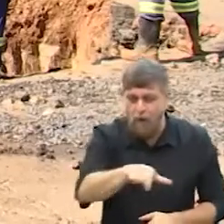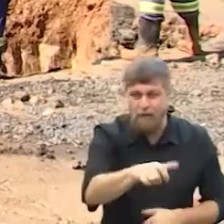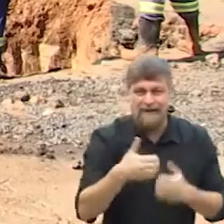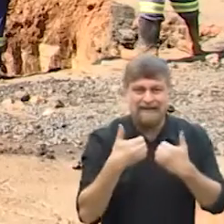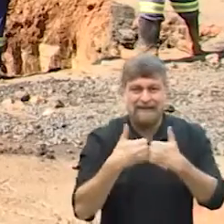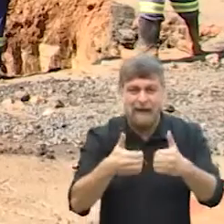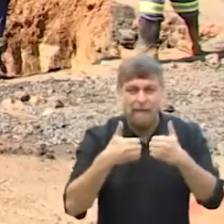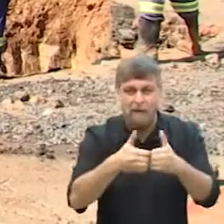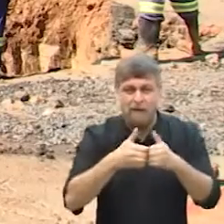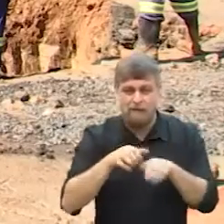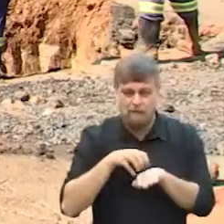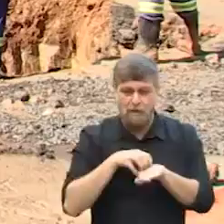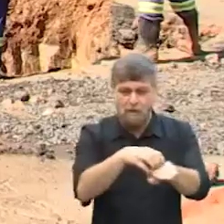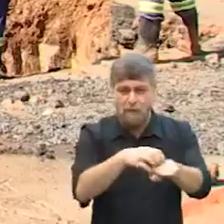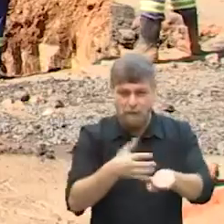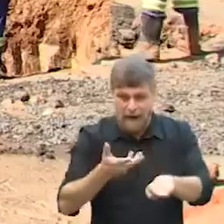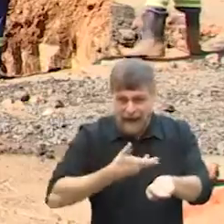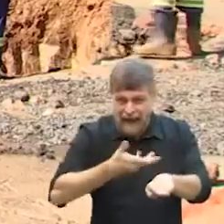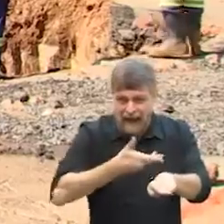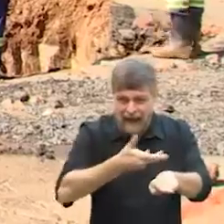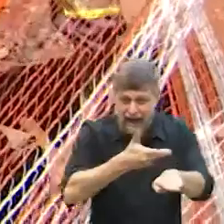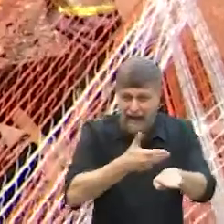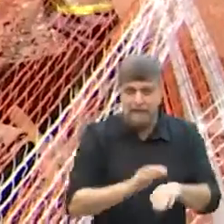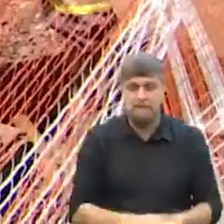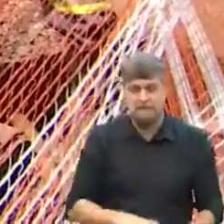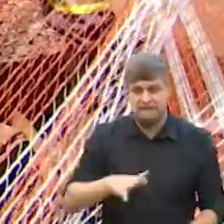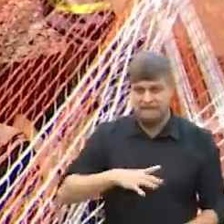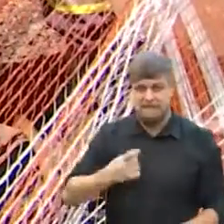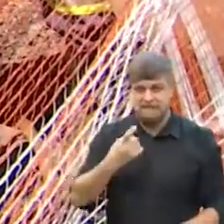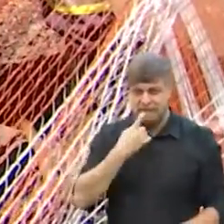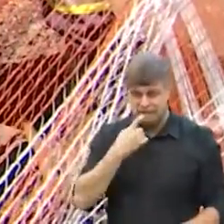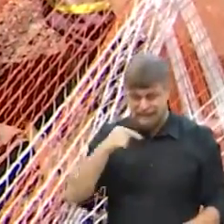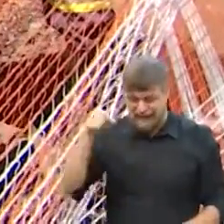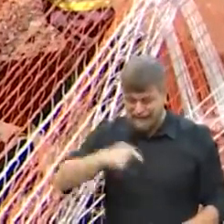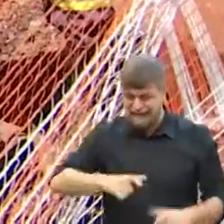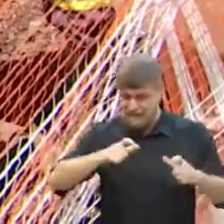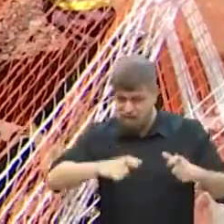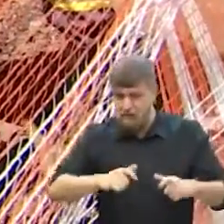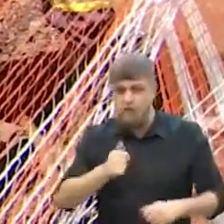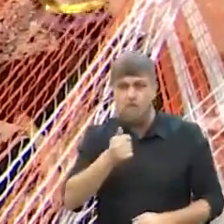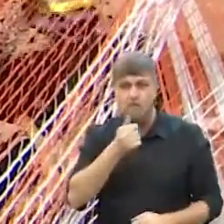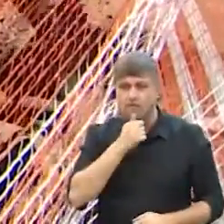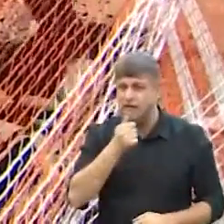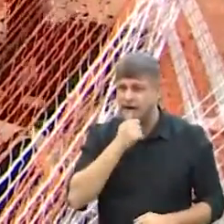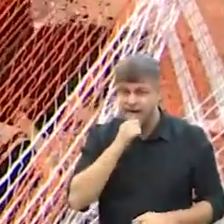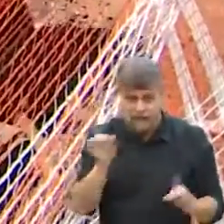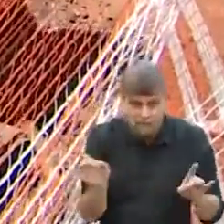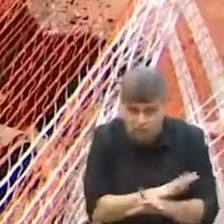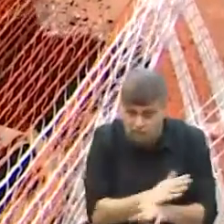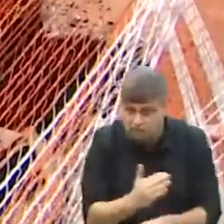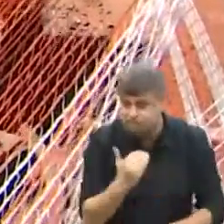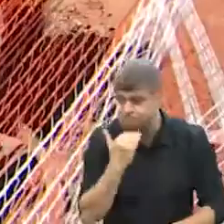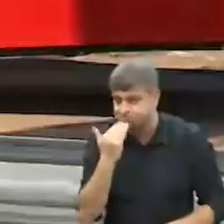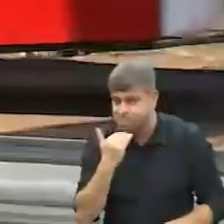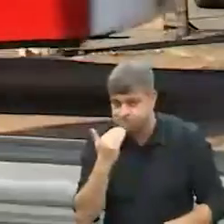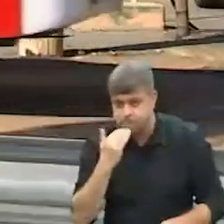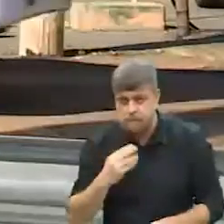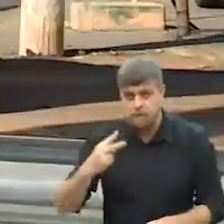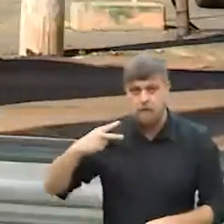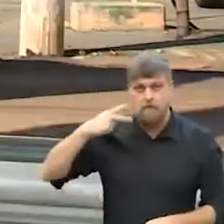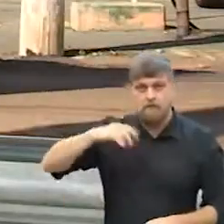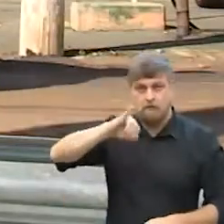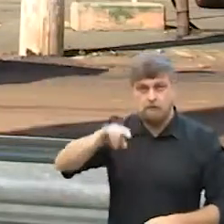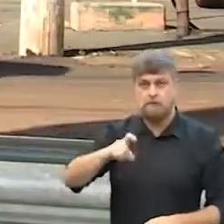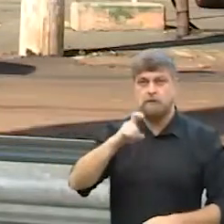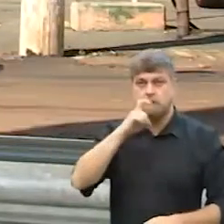BRT, ônibus de trânsito rápido, que estão sendo feitas na cidade, neste local, ainda não terminaram. E por